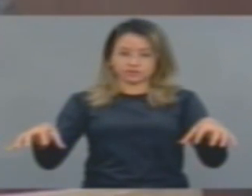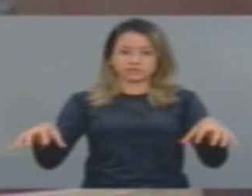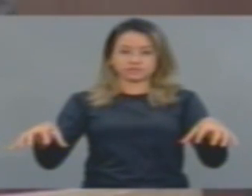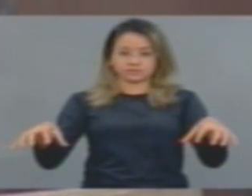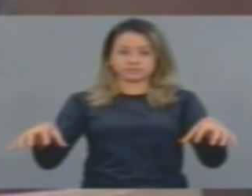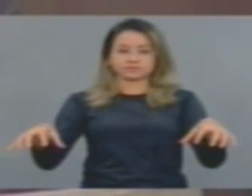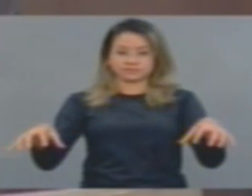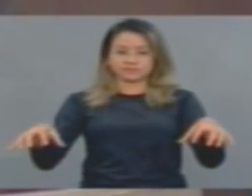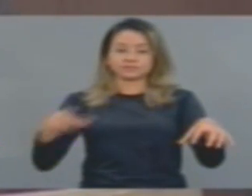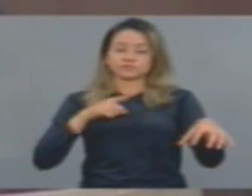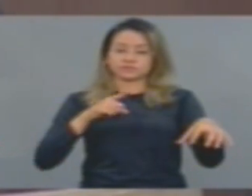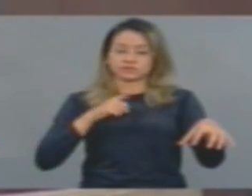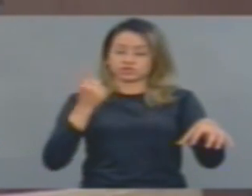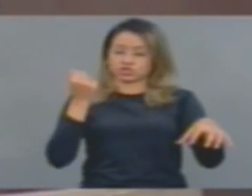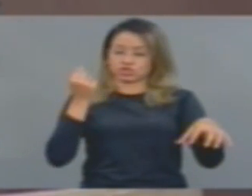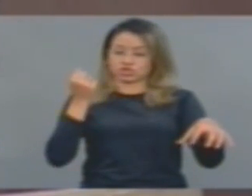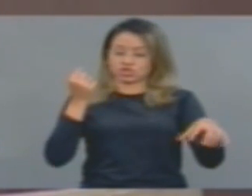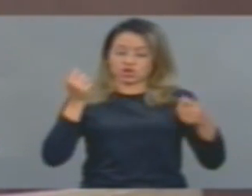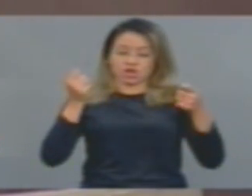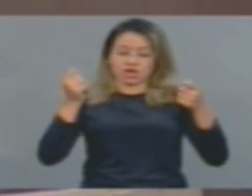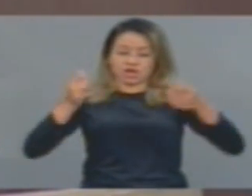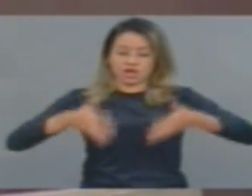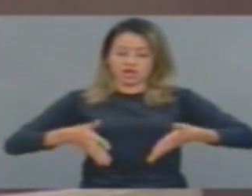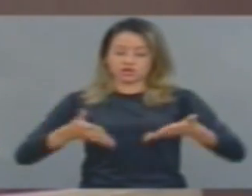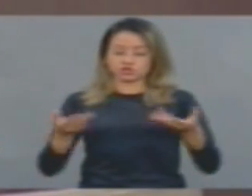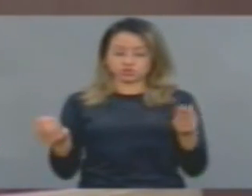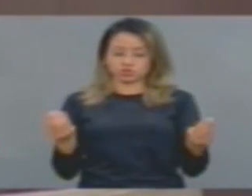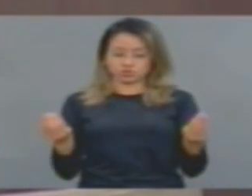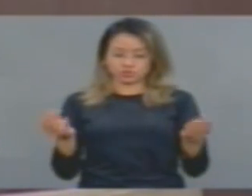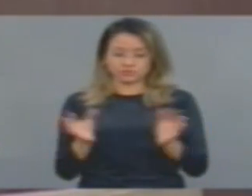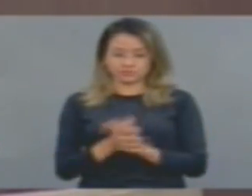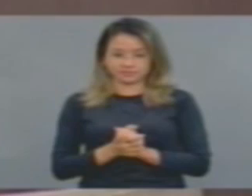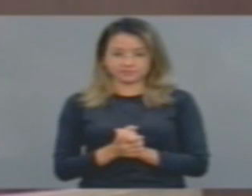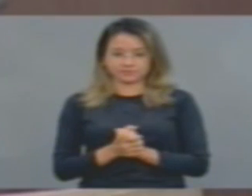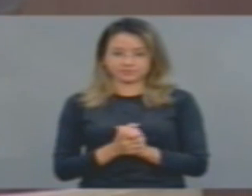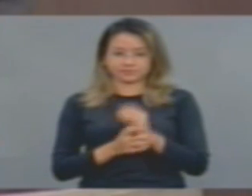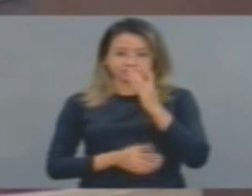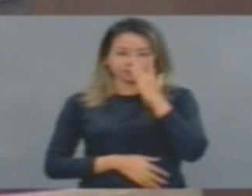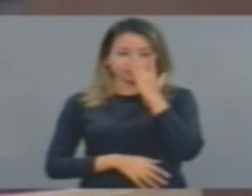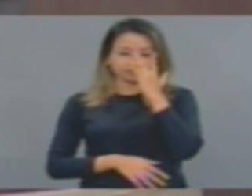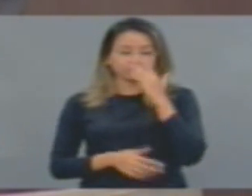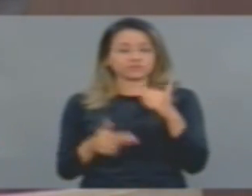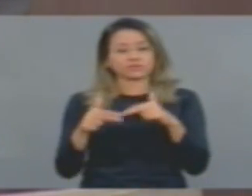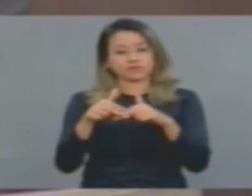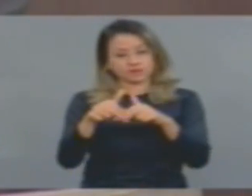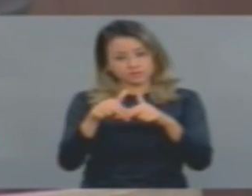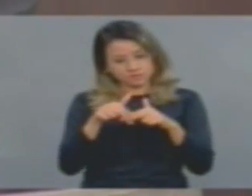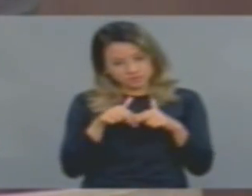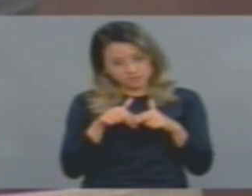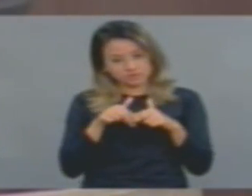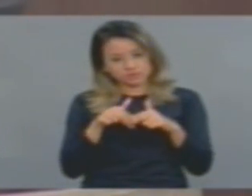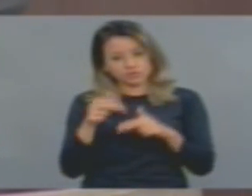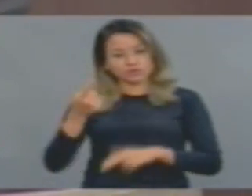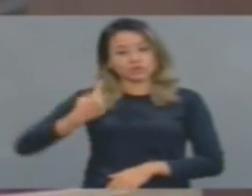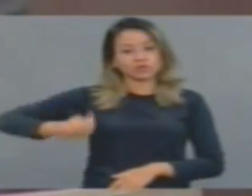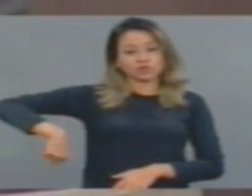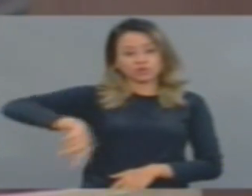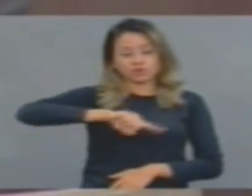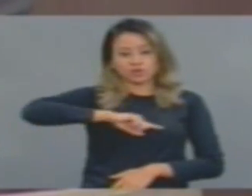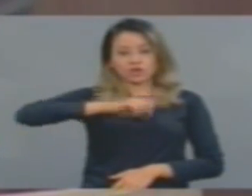em socioeducação. Socioeducação. Por isso que nós achamos